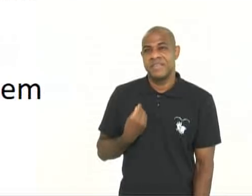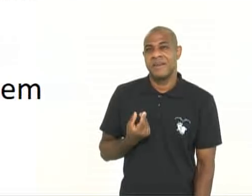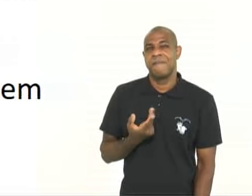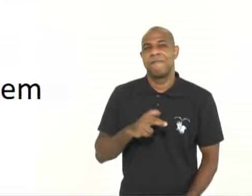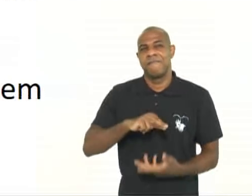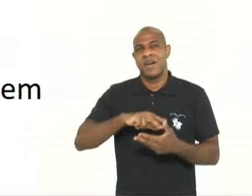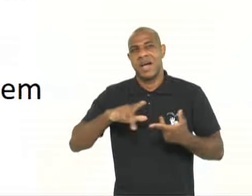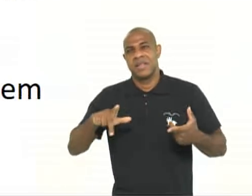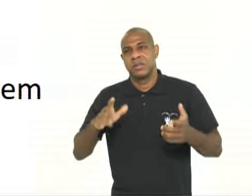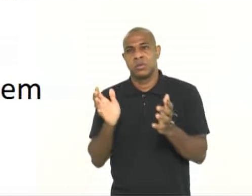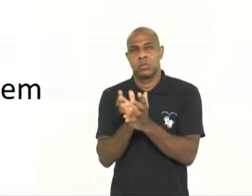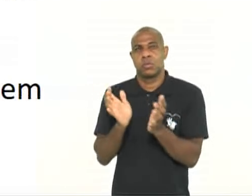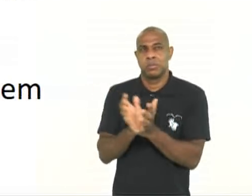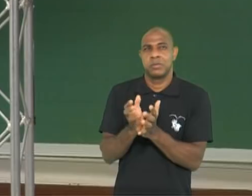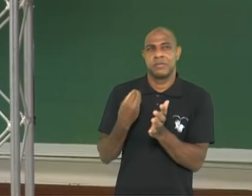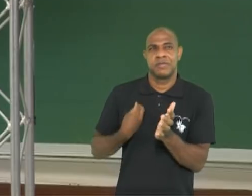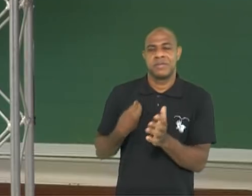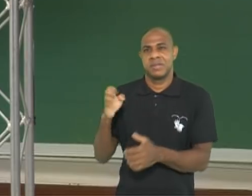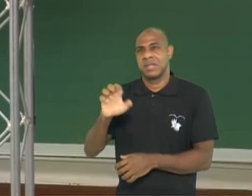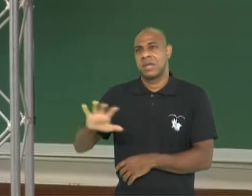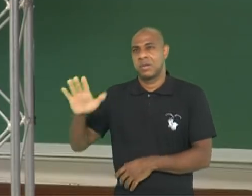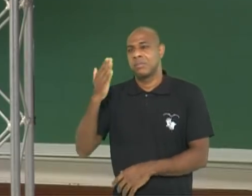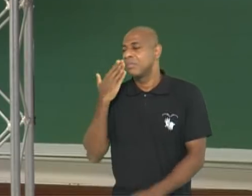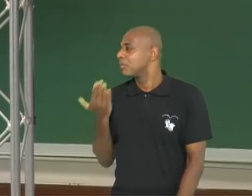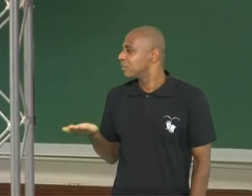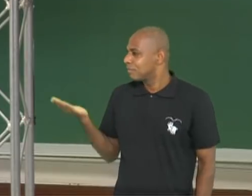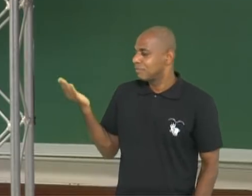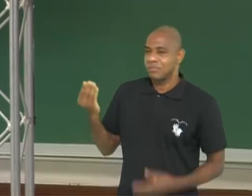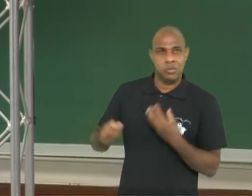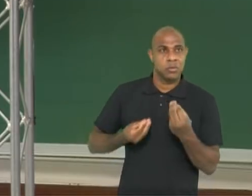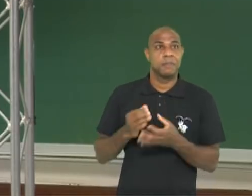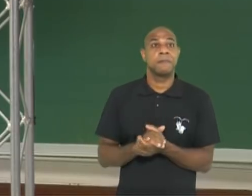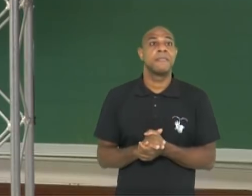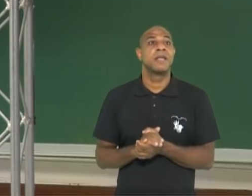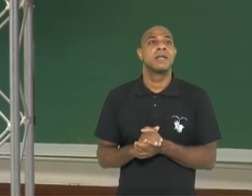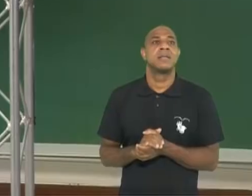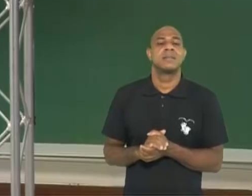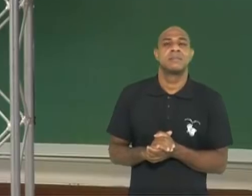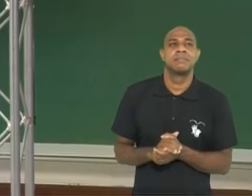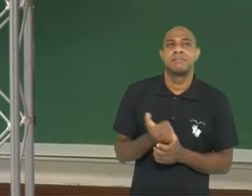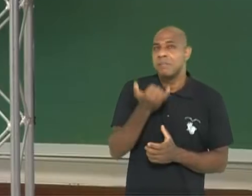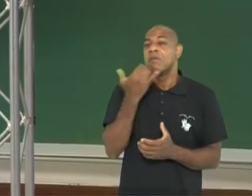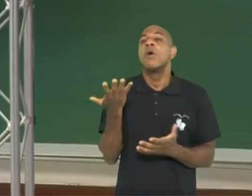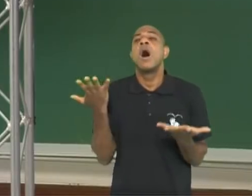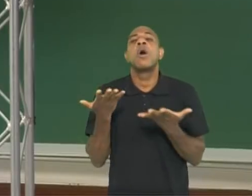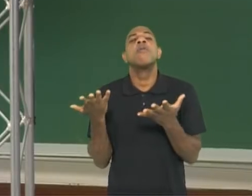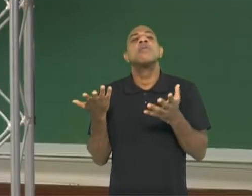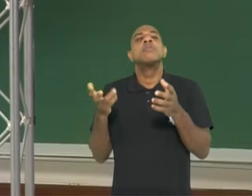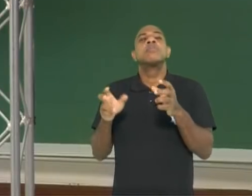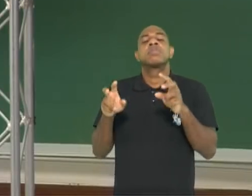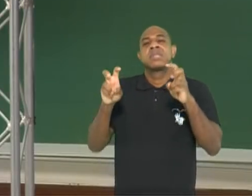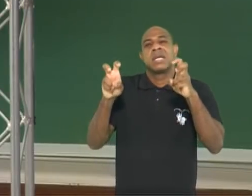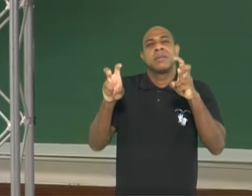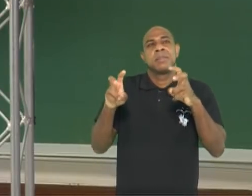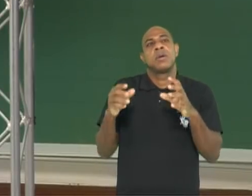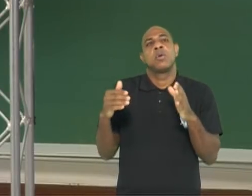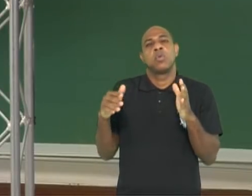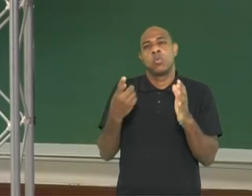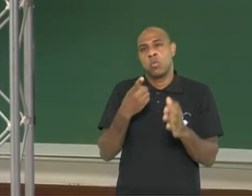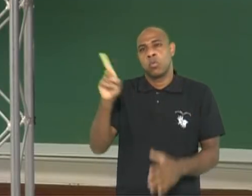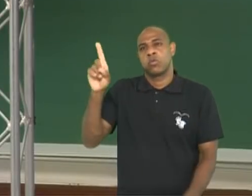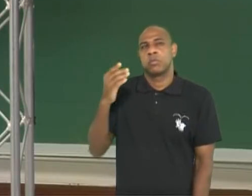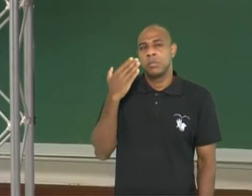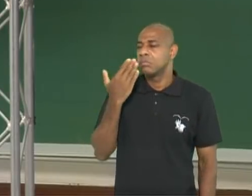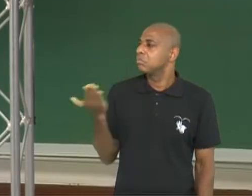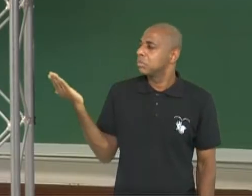V. Vamos para o nosso último tema. Então, fiz um recorte bem bacaninha ali sobre a história da ordem